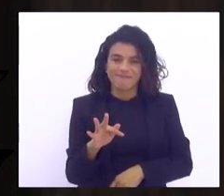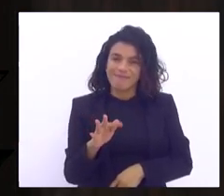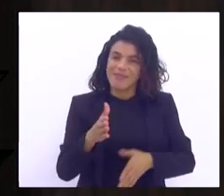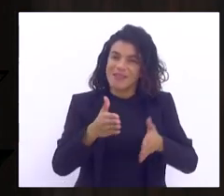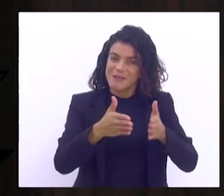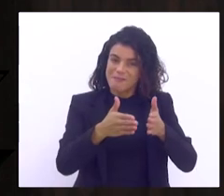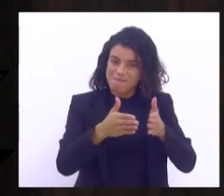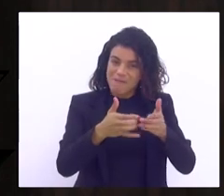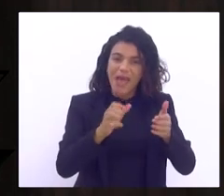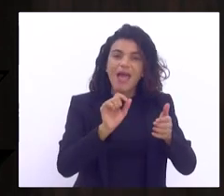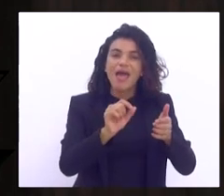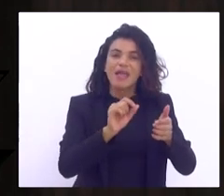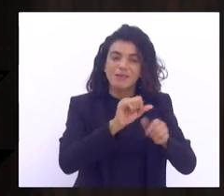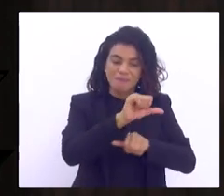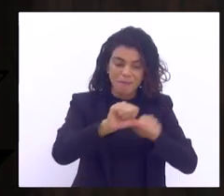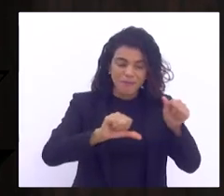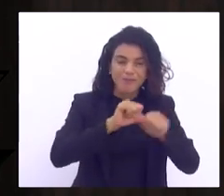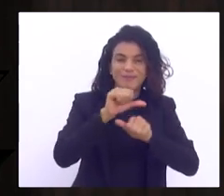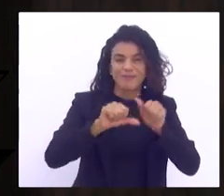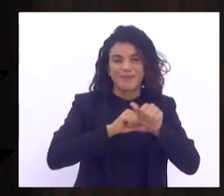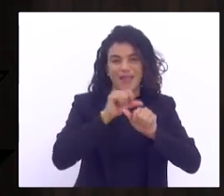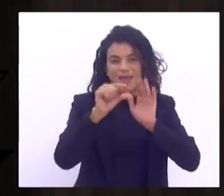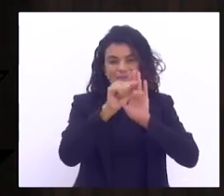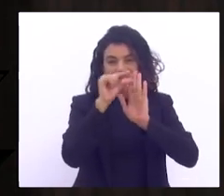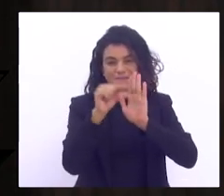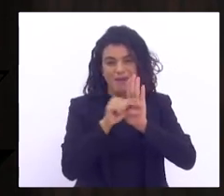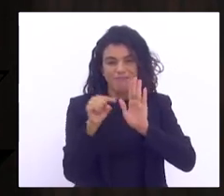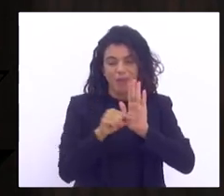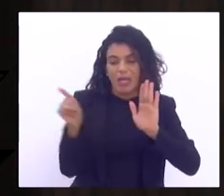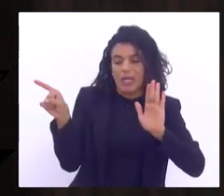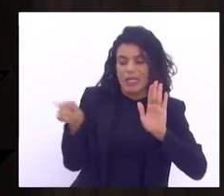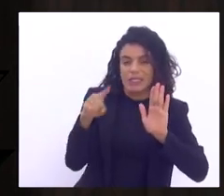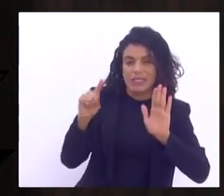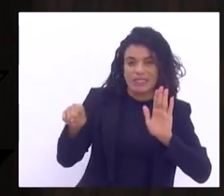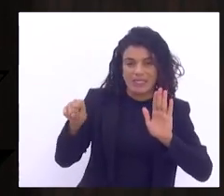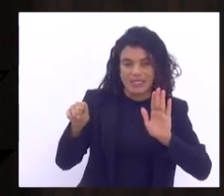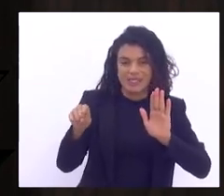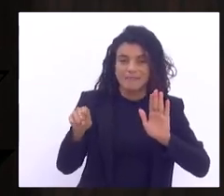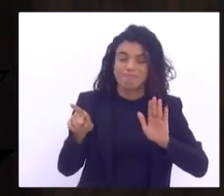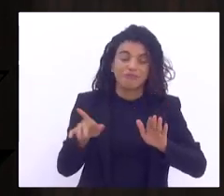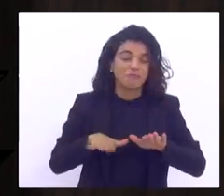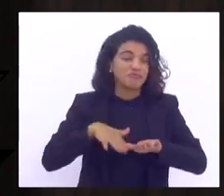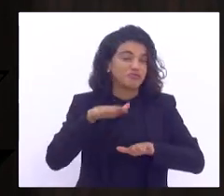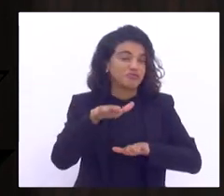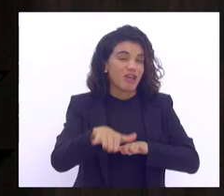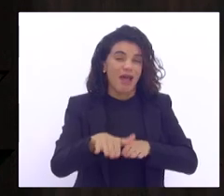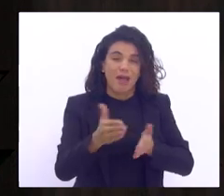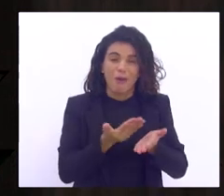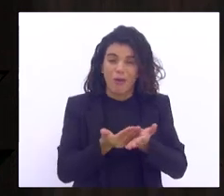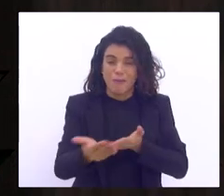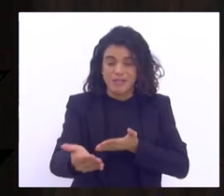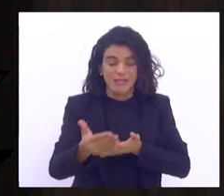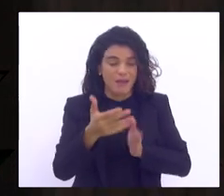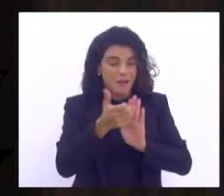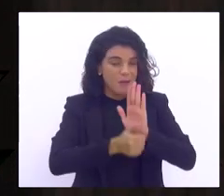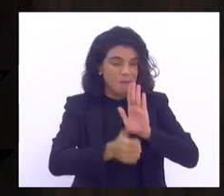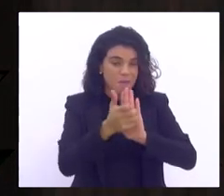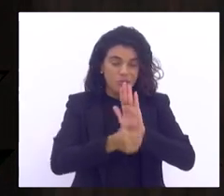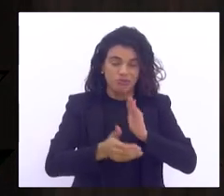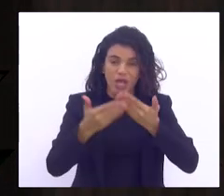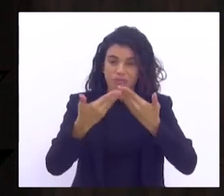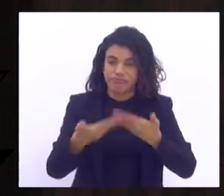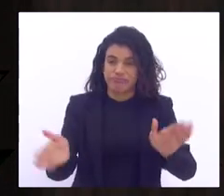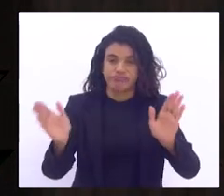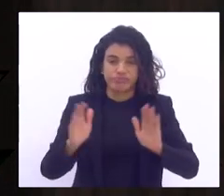revogam os dispositivos que criminalizam o aborto. Portanto, o passo está dado para o aborto irrestrito. Embora